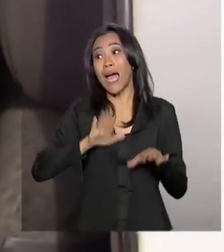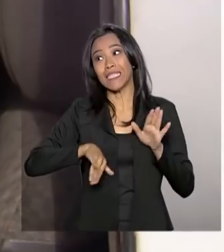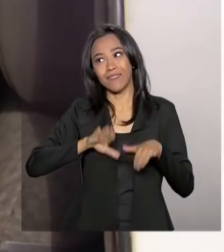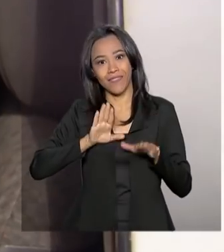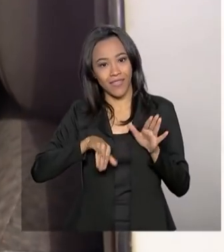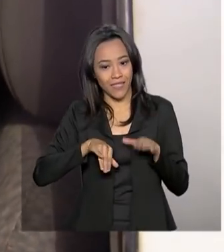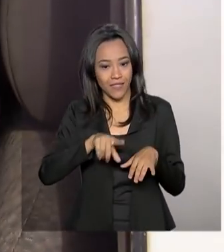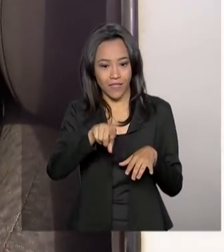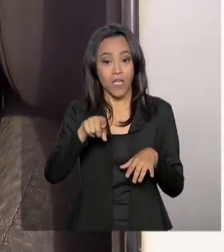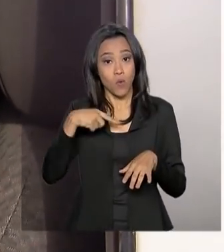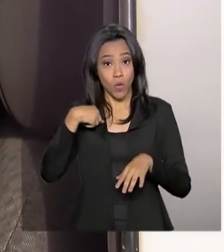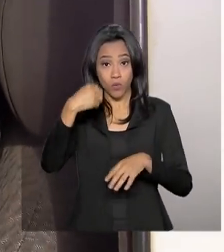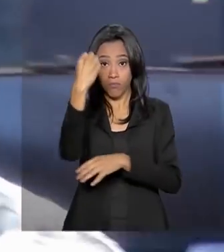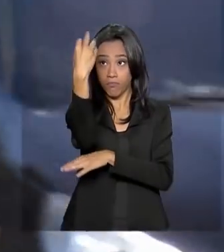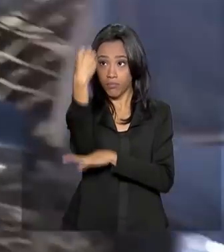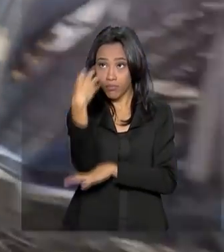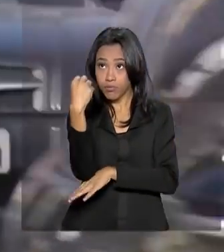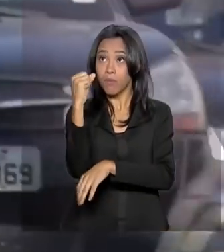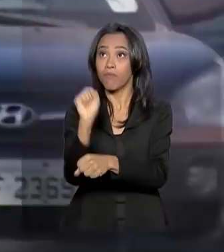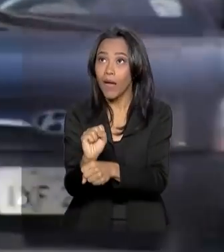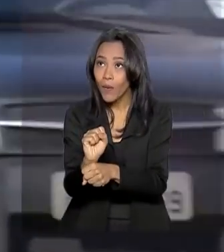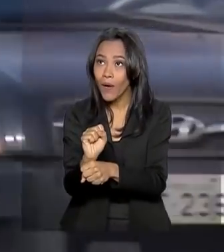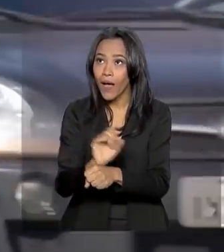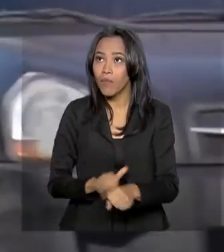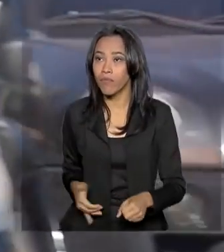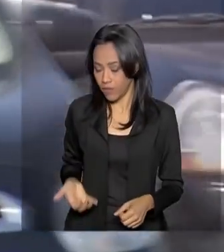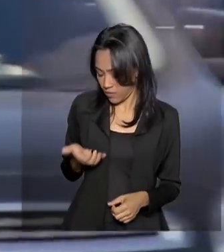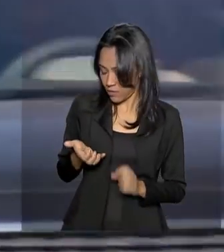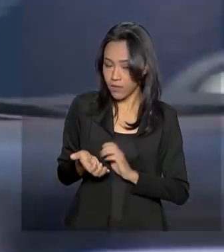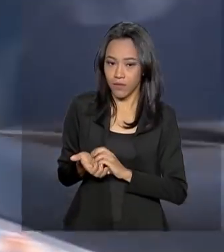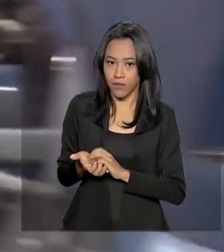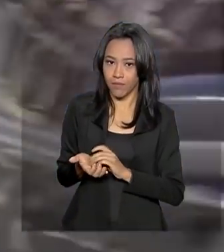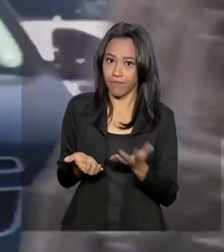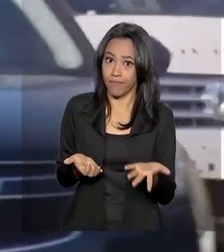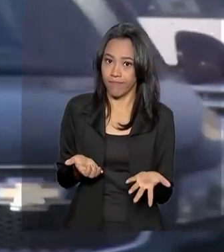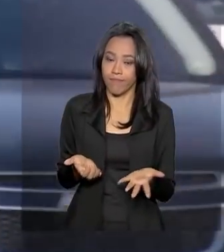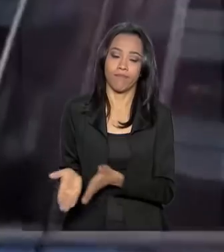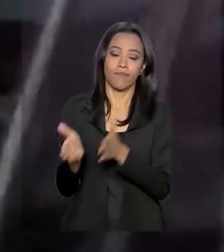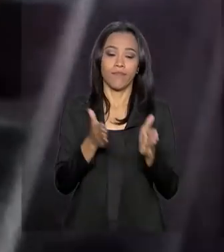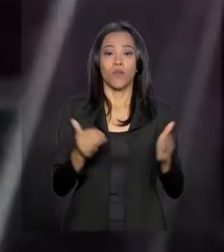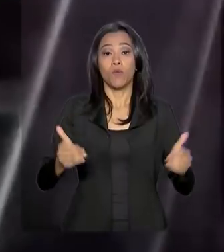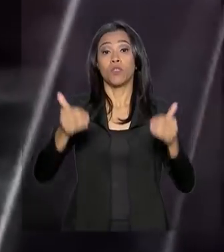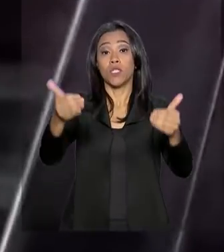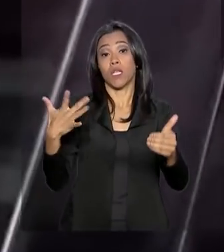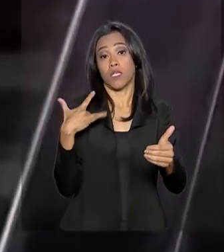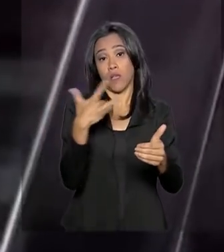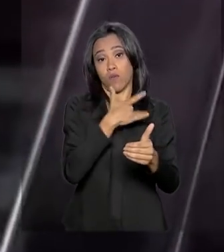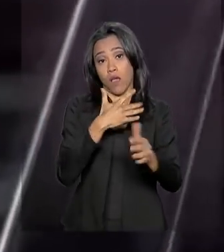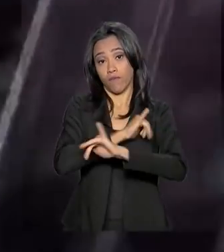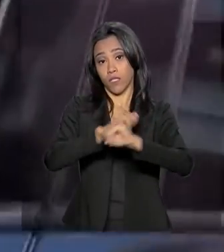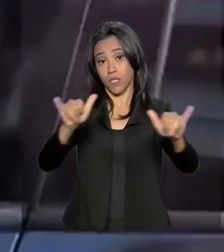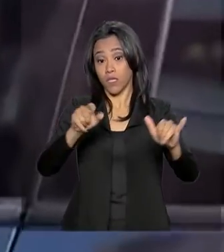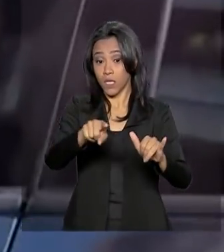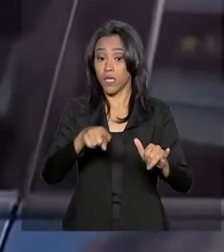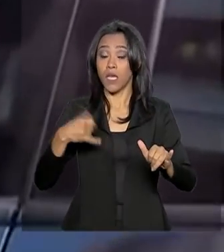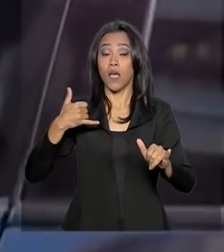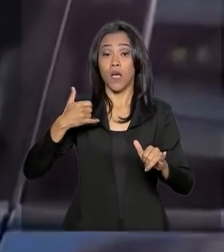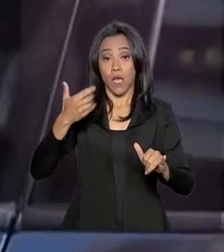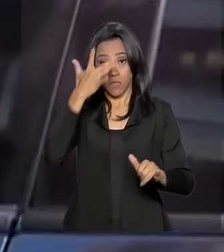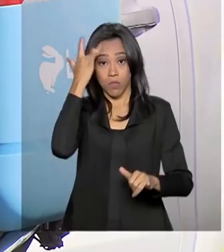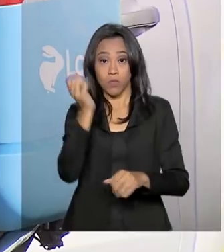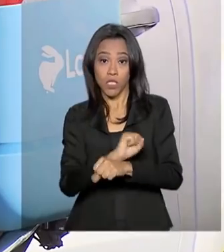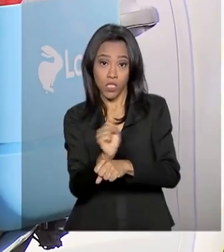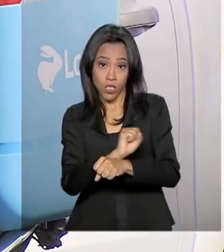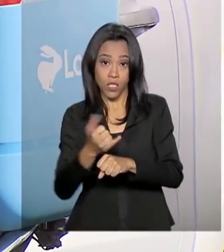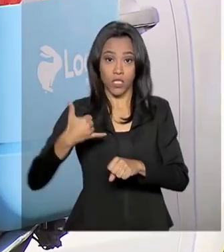Quando está parado no sinal, eu atendo. Pesquisa divulgada pelo Ministério da Saúde aponta que os motoristas com idade entre